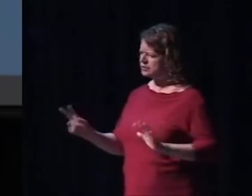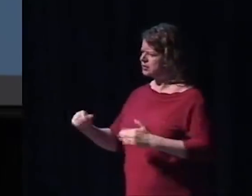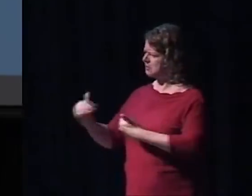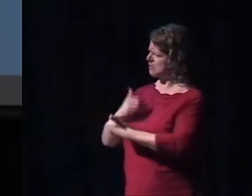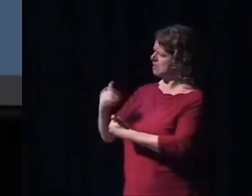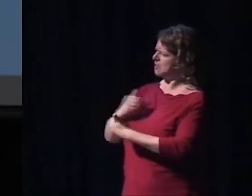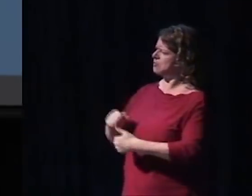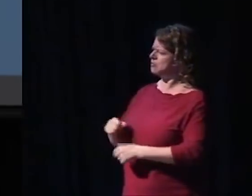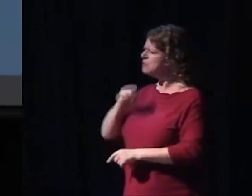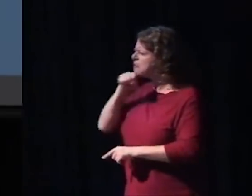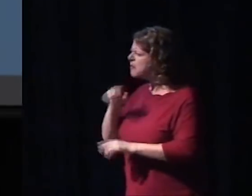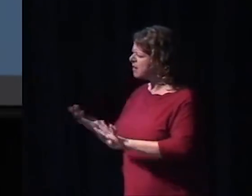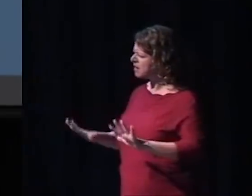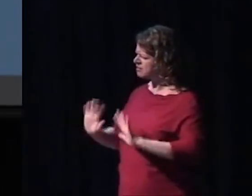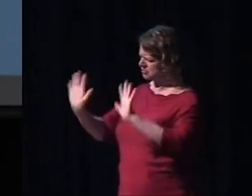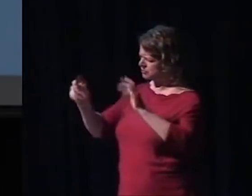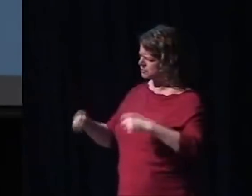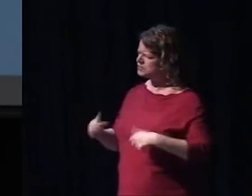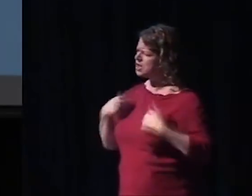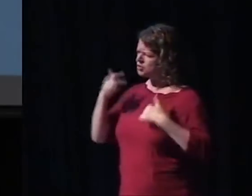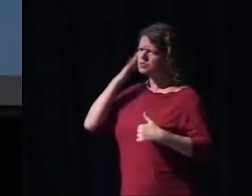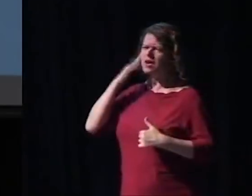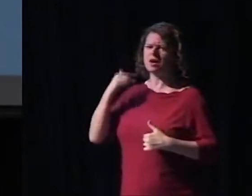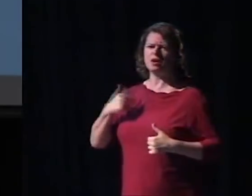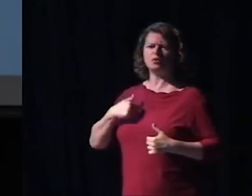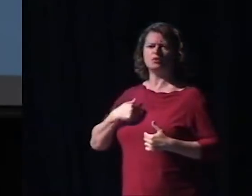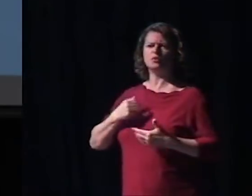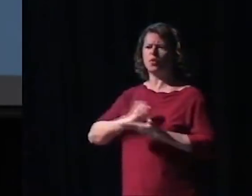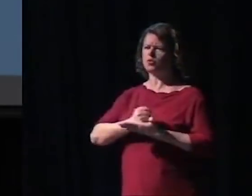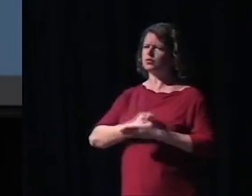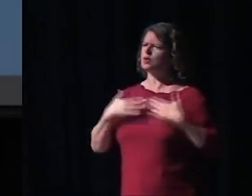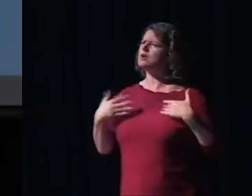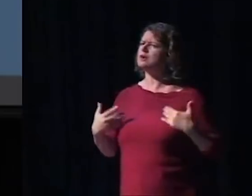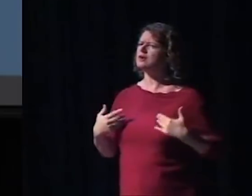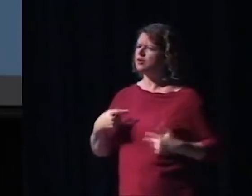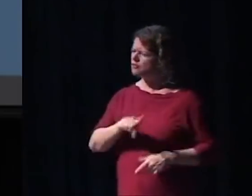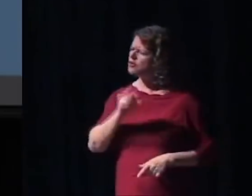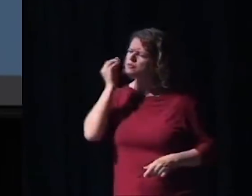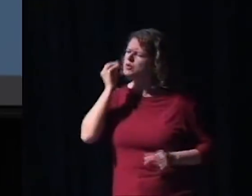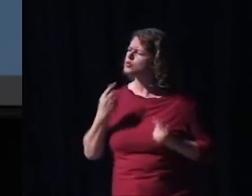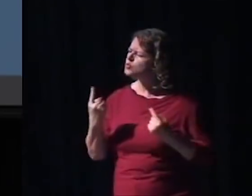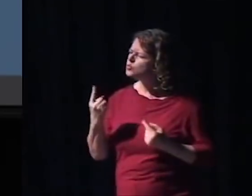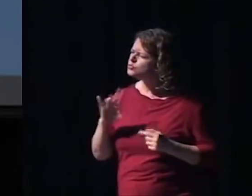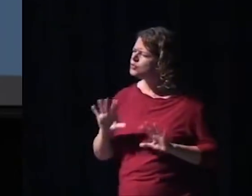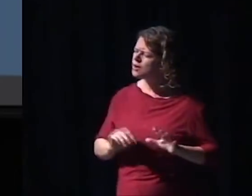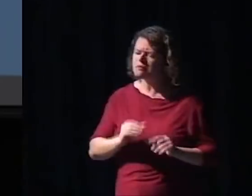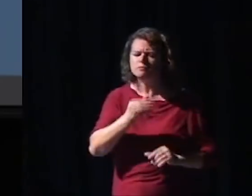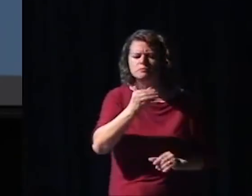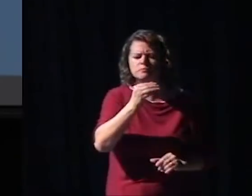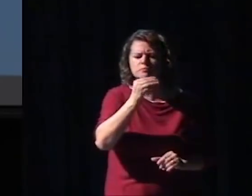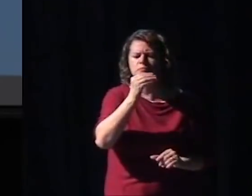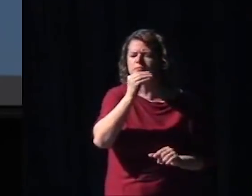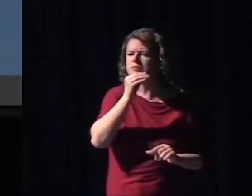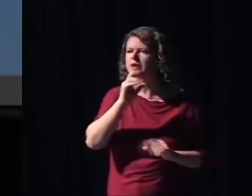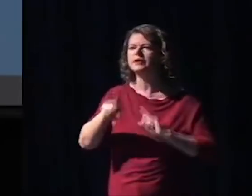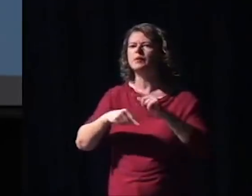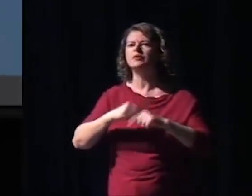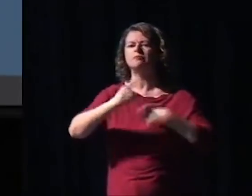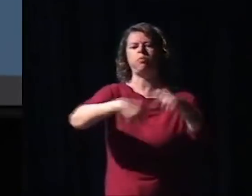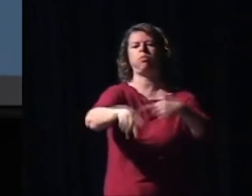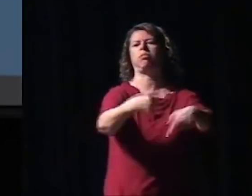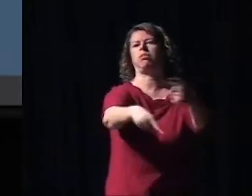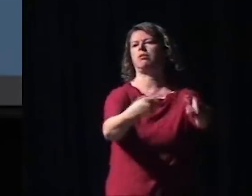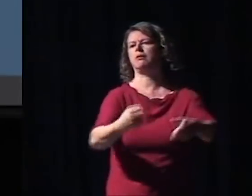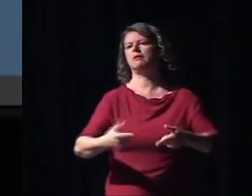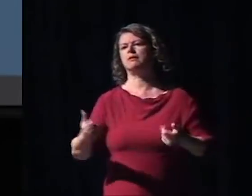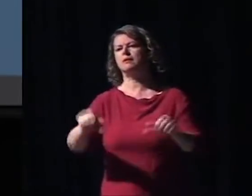você não dominar o pecado, se você não dominar teus apetites, ele vai dominar você. É por isso que o jejum é